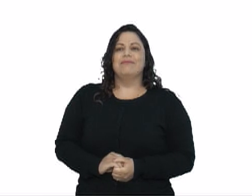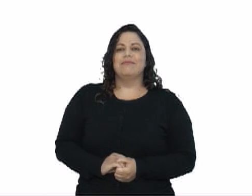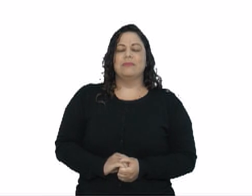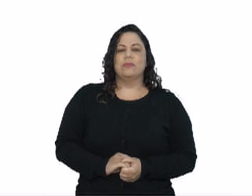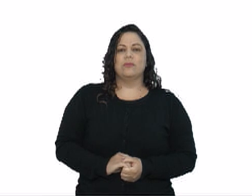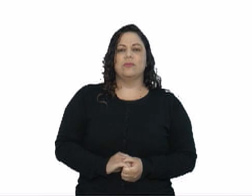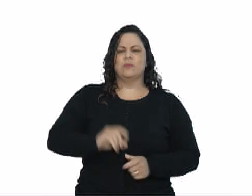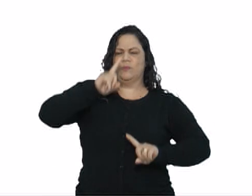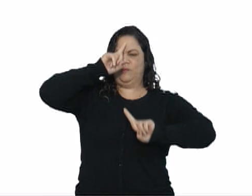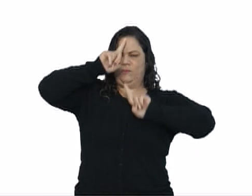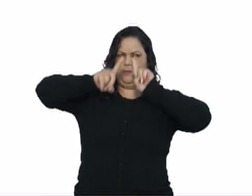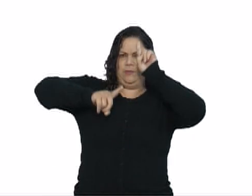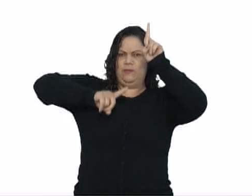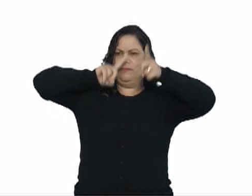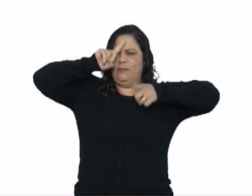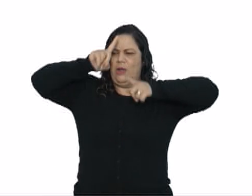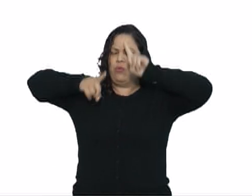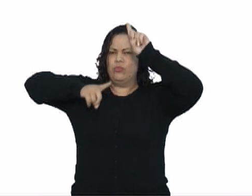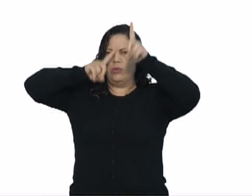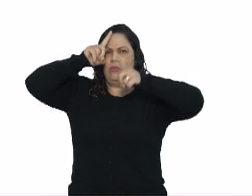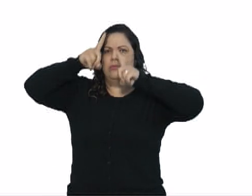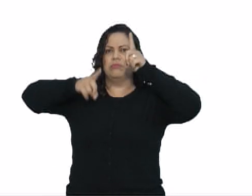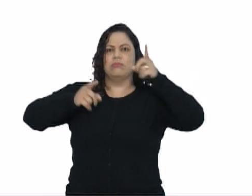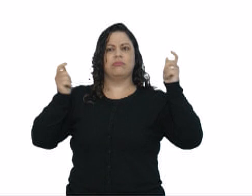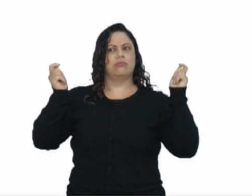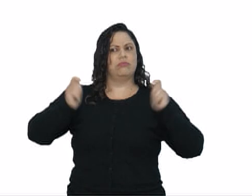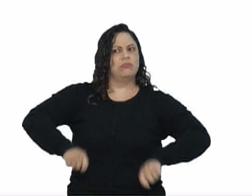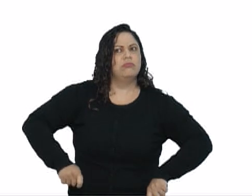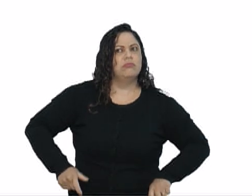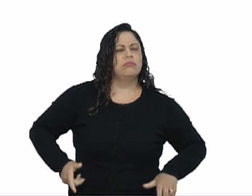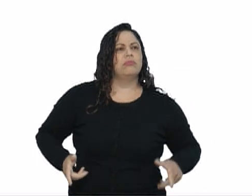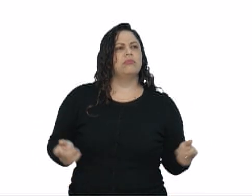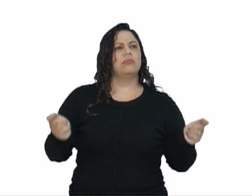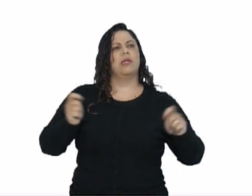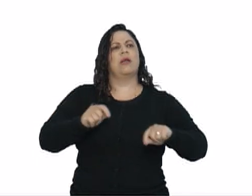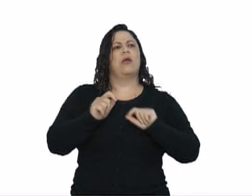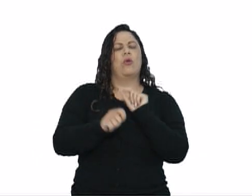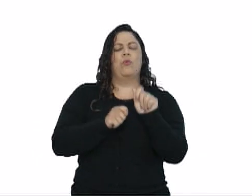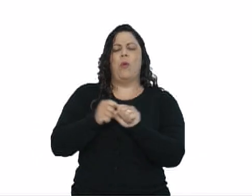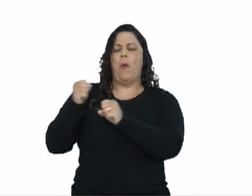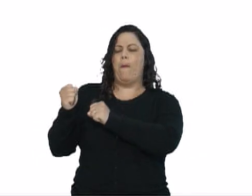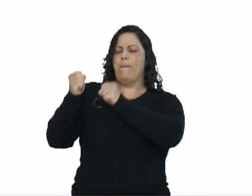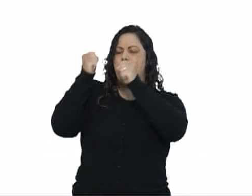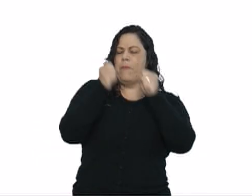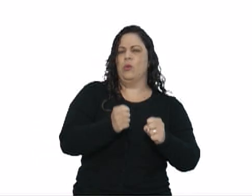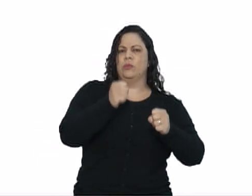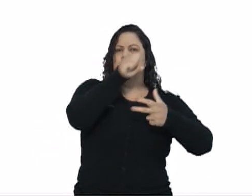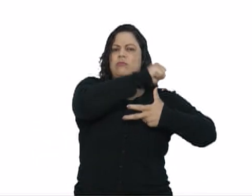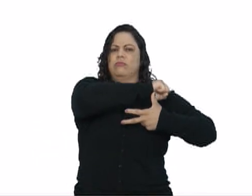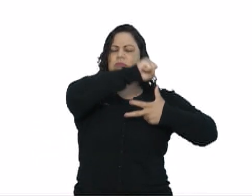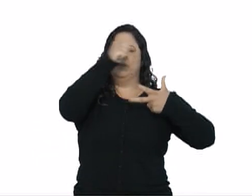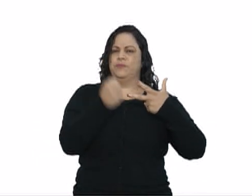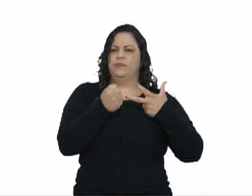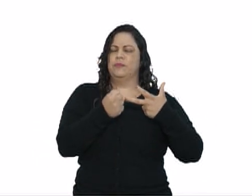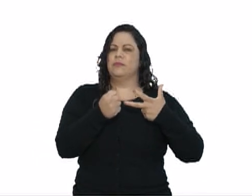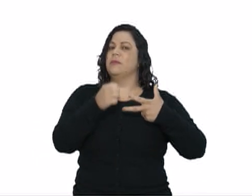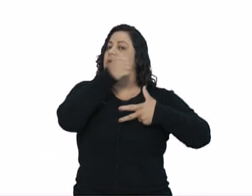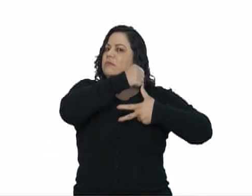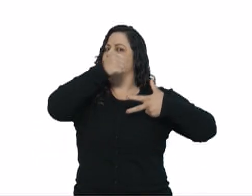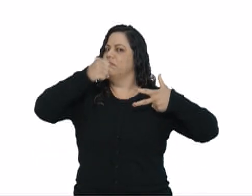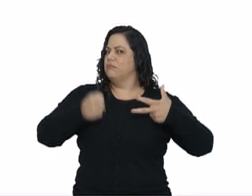autoritarismo pode ser identificado como hipertrofia do poder executivo, em detrimento do